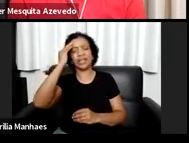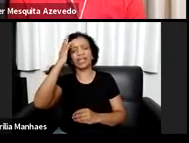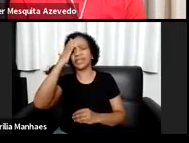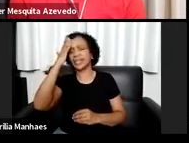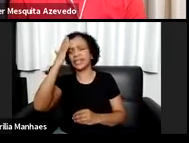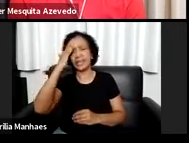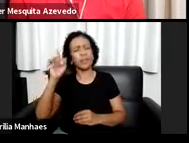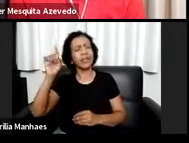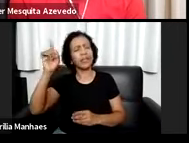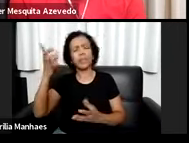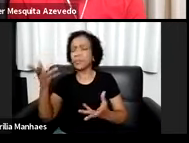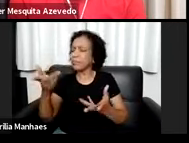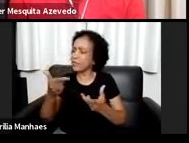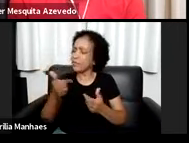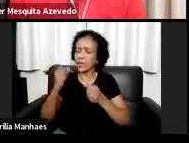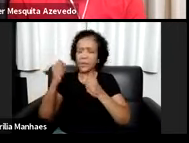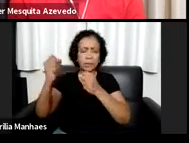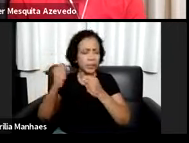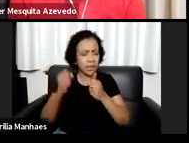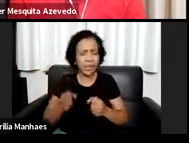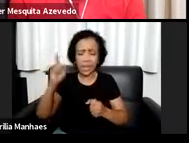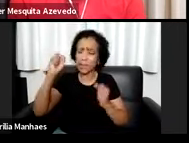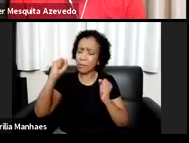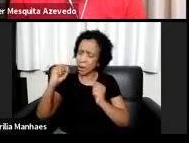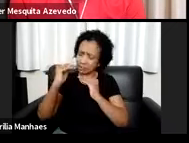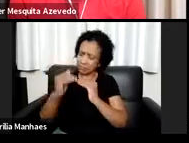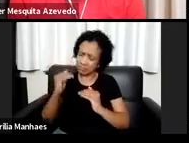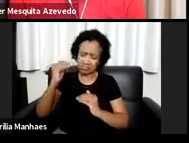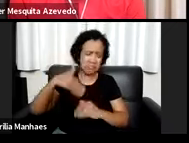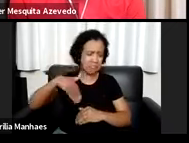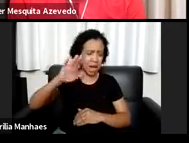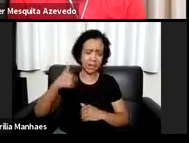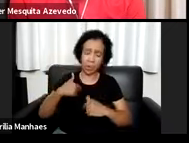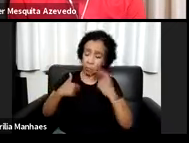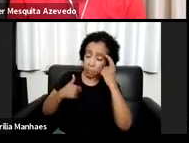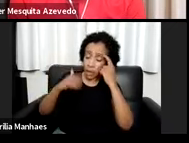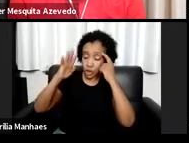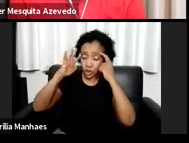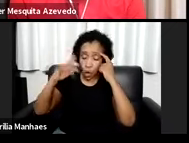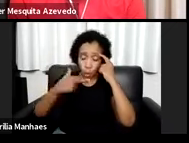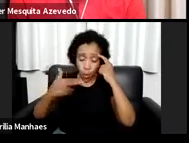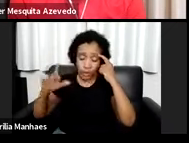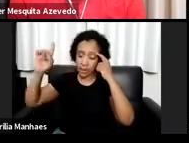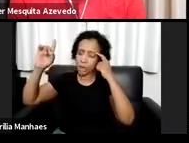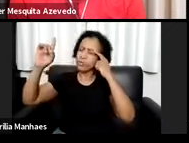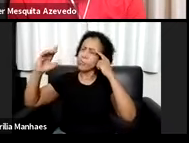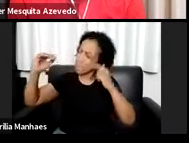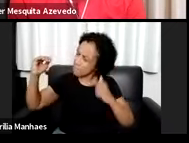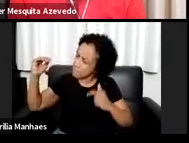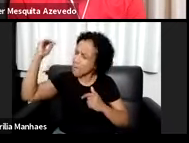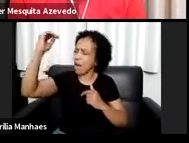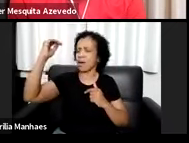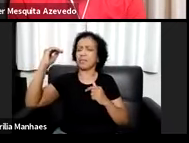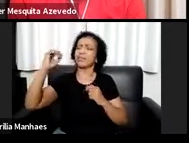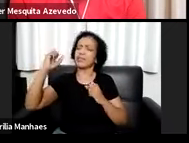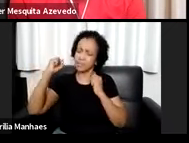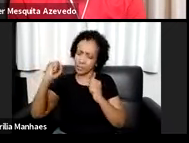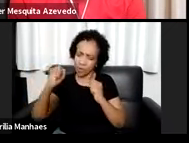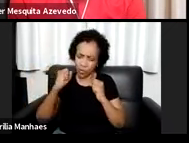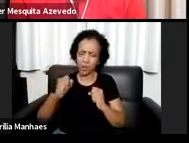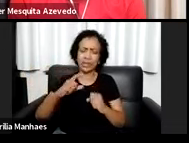Espírito Santo que em nós opera. Clamamos a ti, Senhor, que neste tempo tu revertas todo esse mal em bem. Senhor, existem coisas